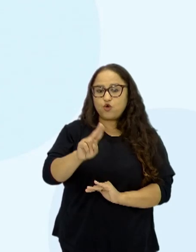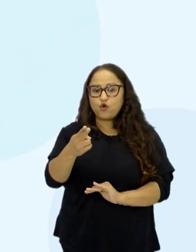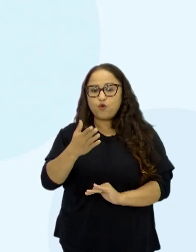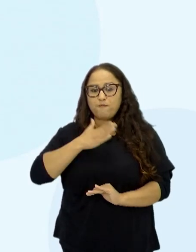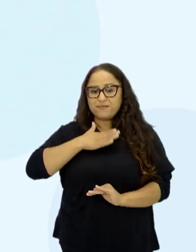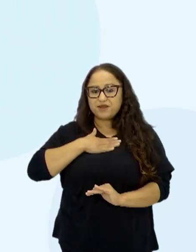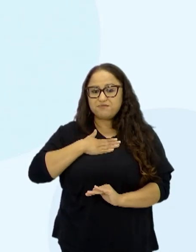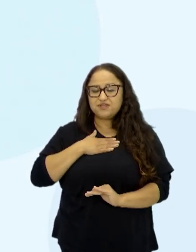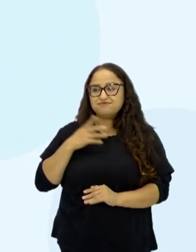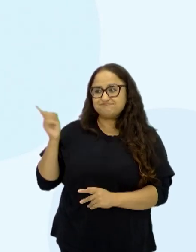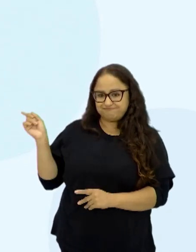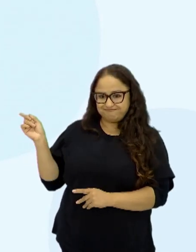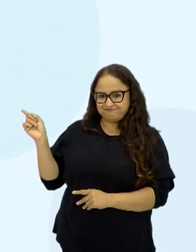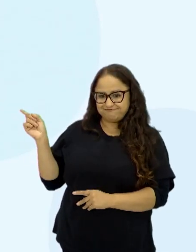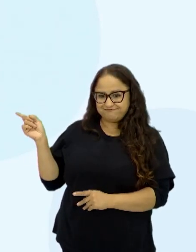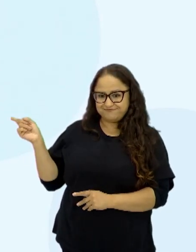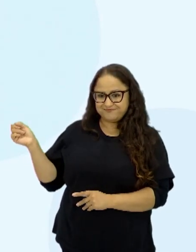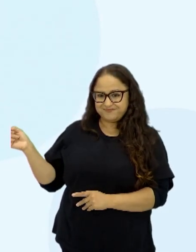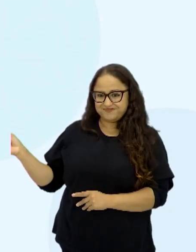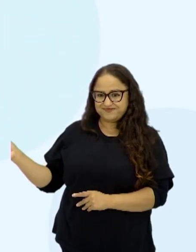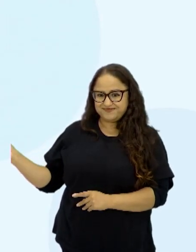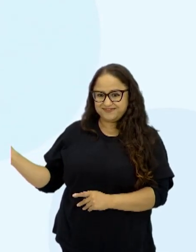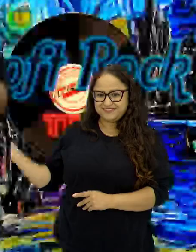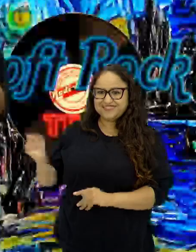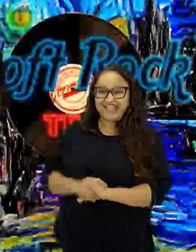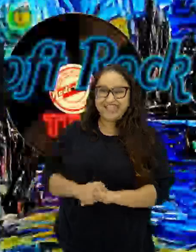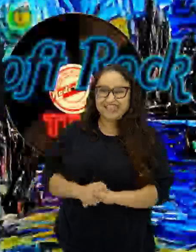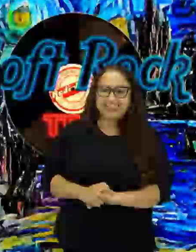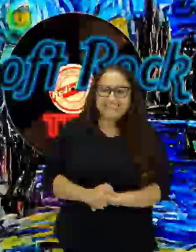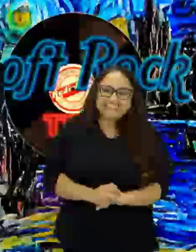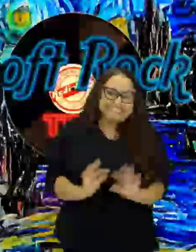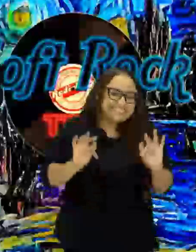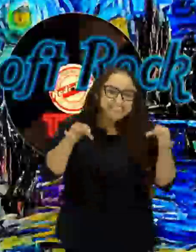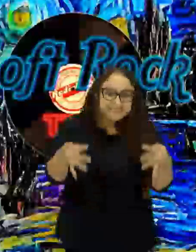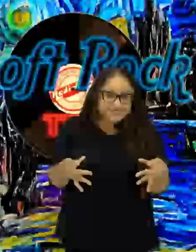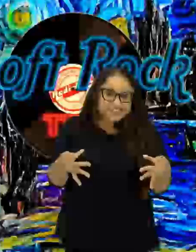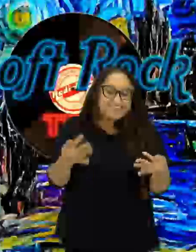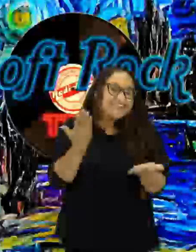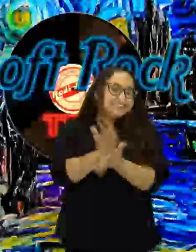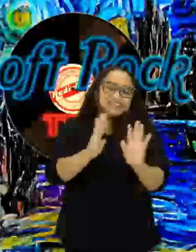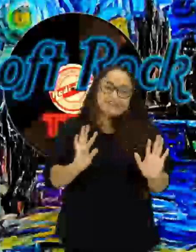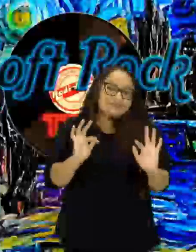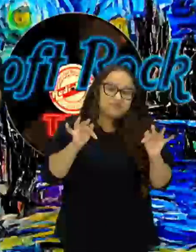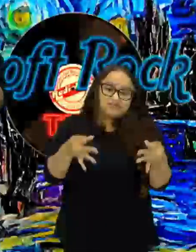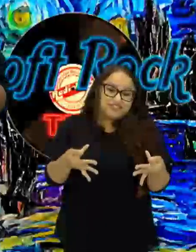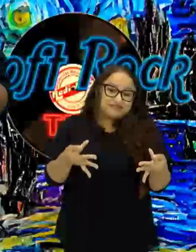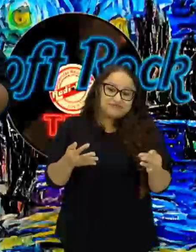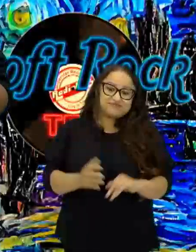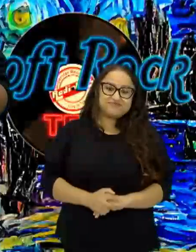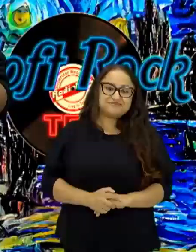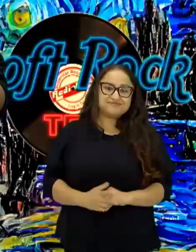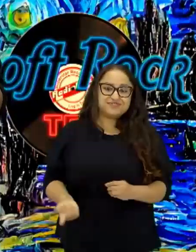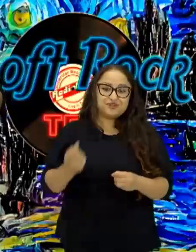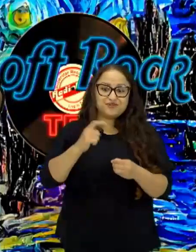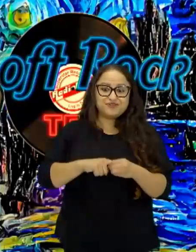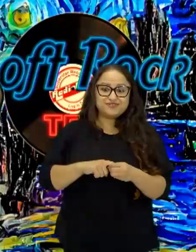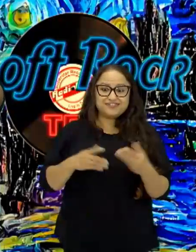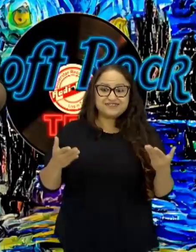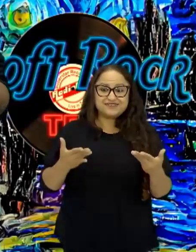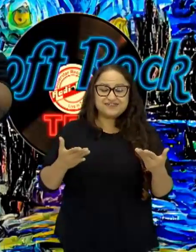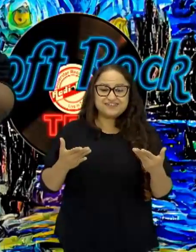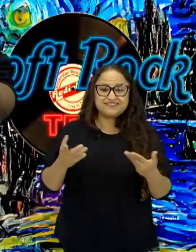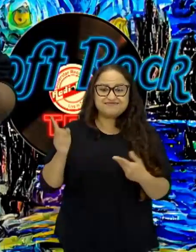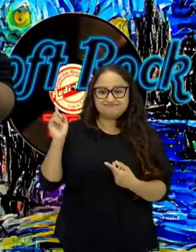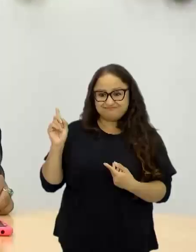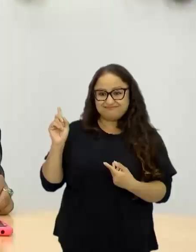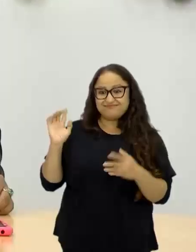no @prof.maurofarias. O parodiano no final chegou ao final, enfim, tá? Então eu vou voltar para minha telinha, pode cortar para a Silene,